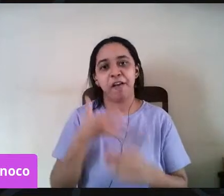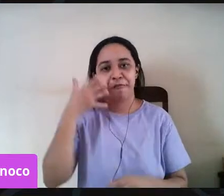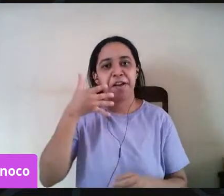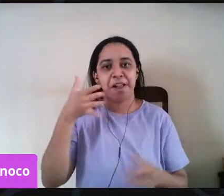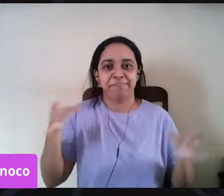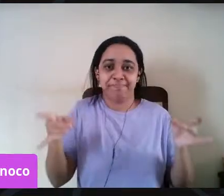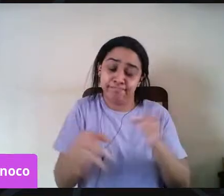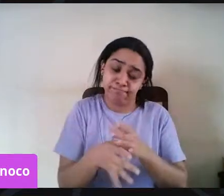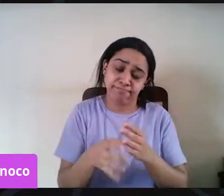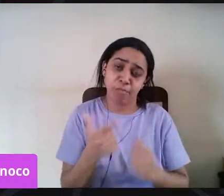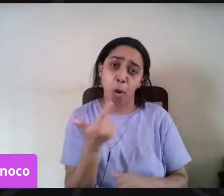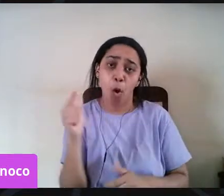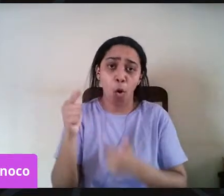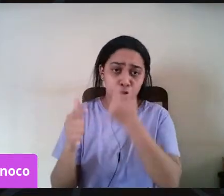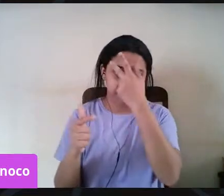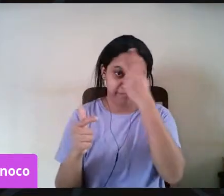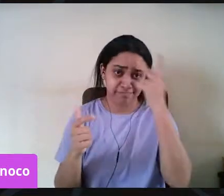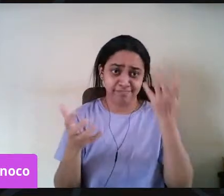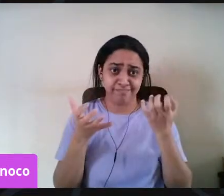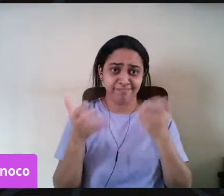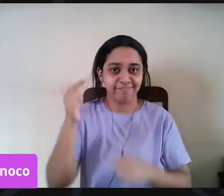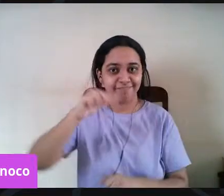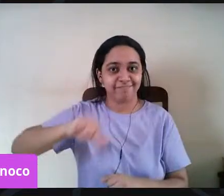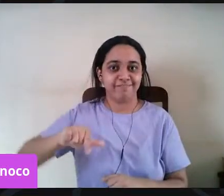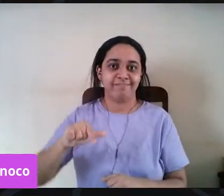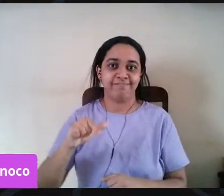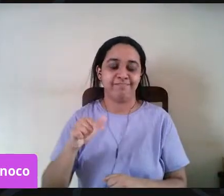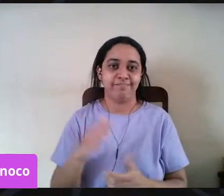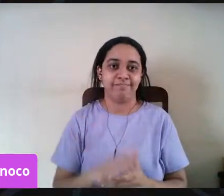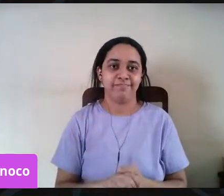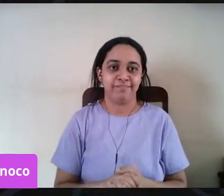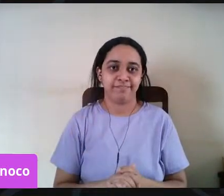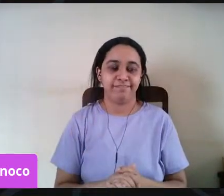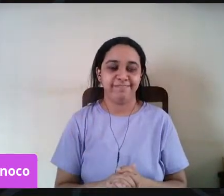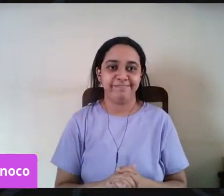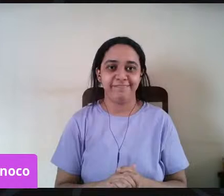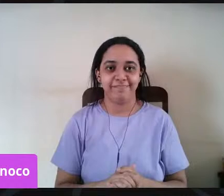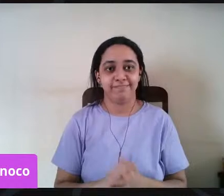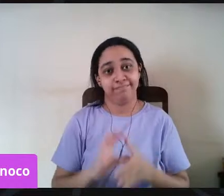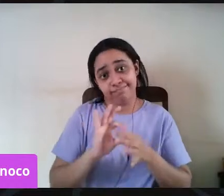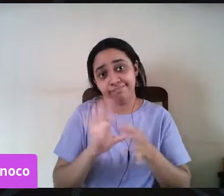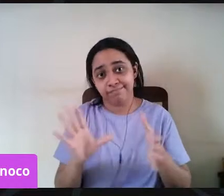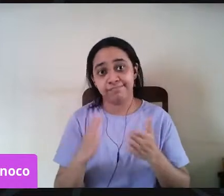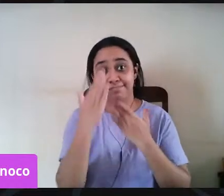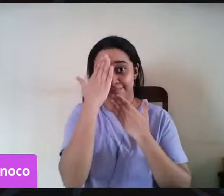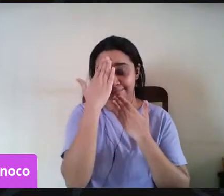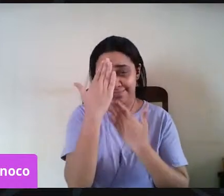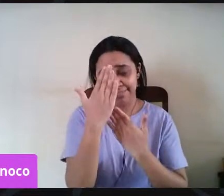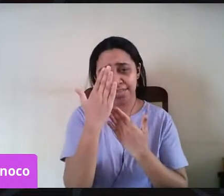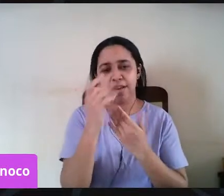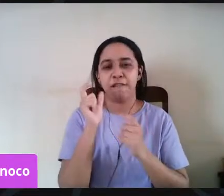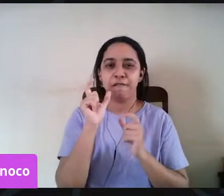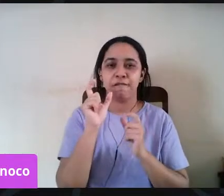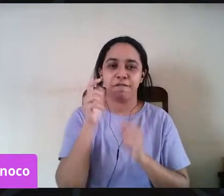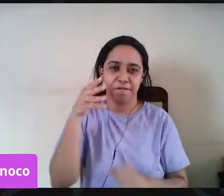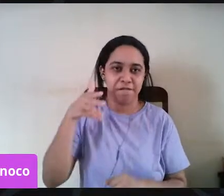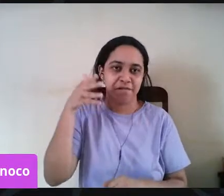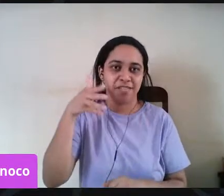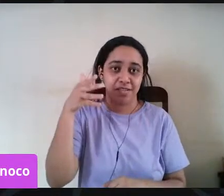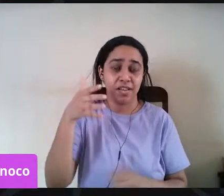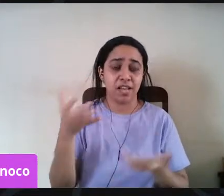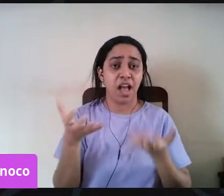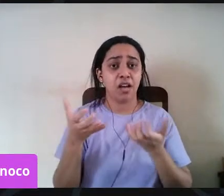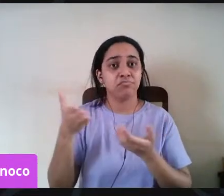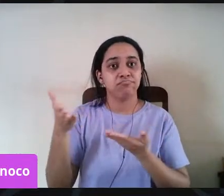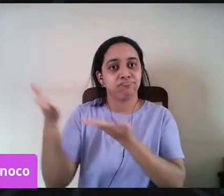quiser falar, fica à vontade. Obrigado pelas palavras, né? Eu passo